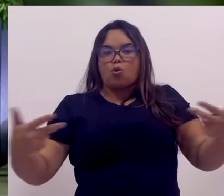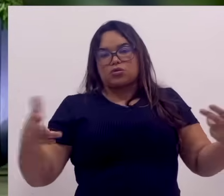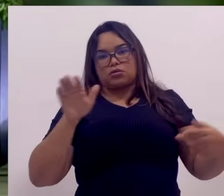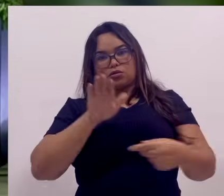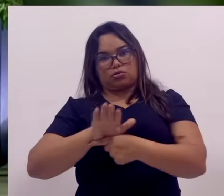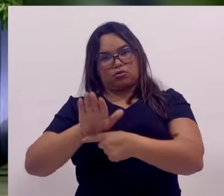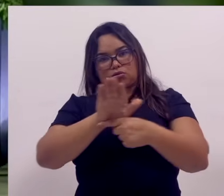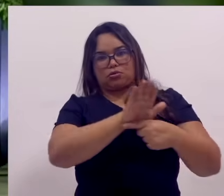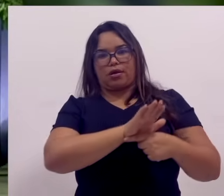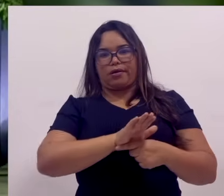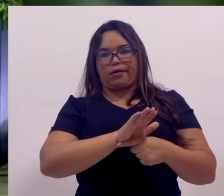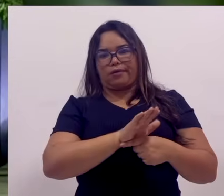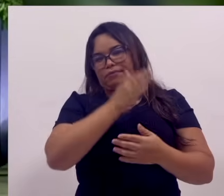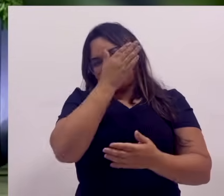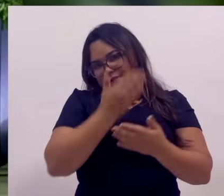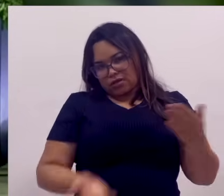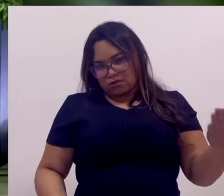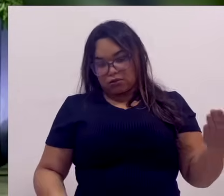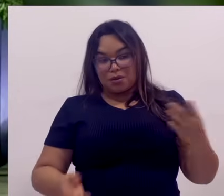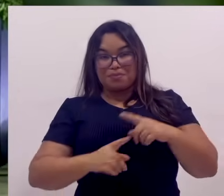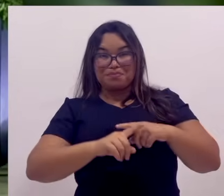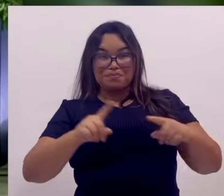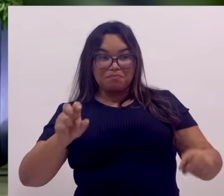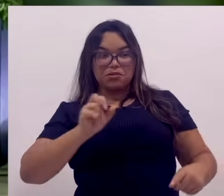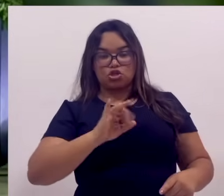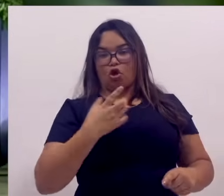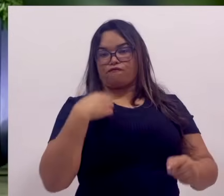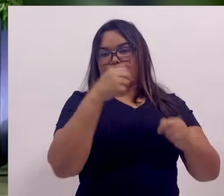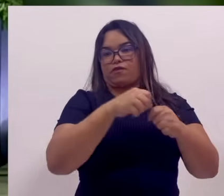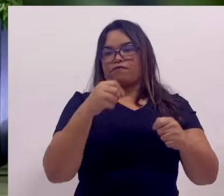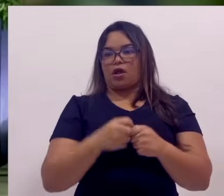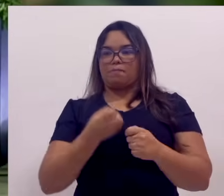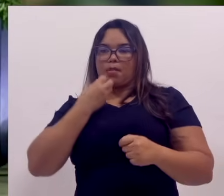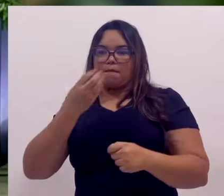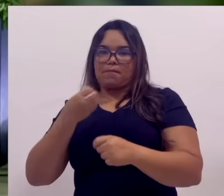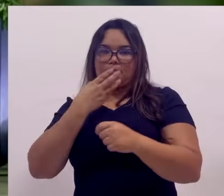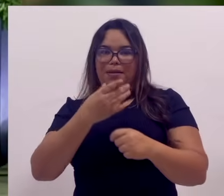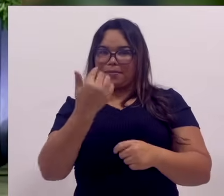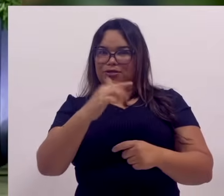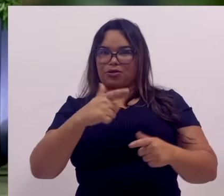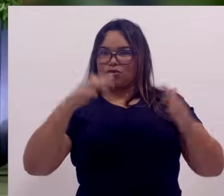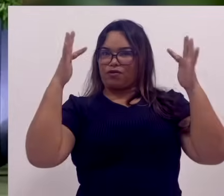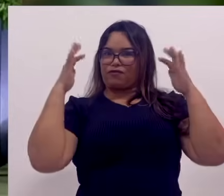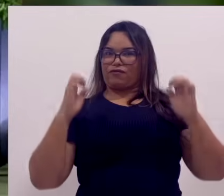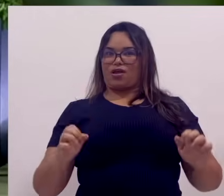morta. Mas se as obras tomam o lugar da fé,